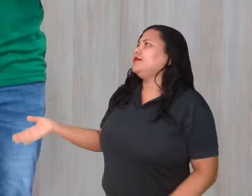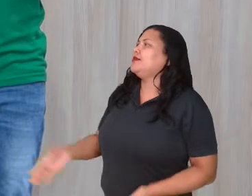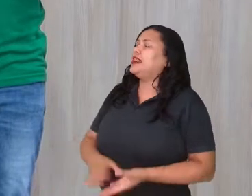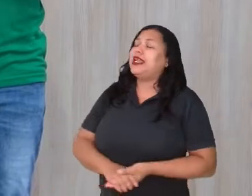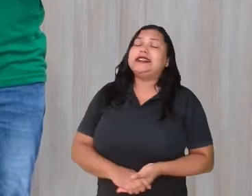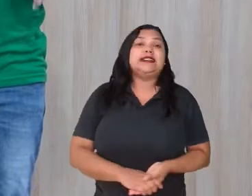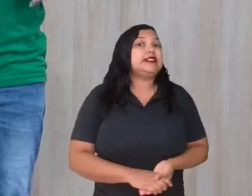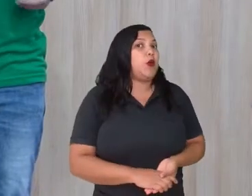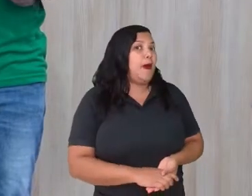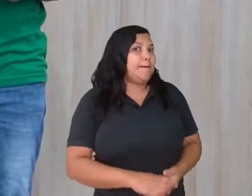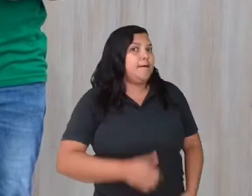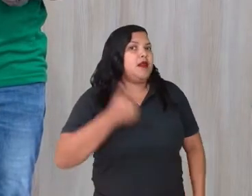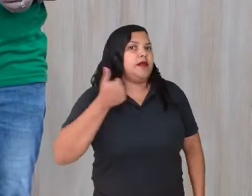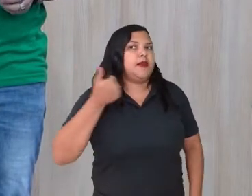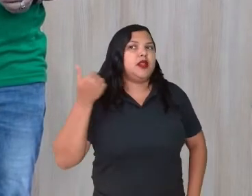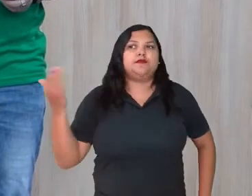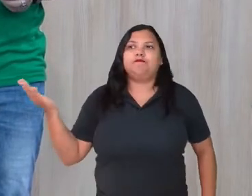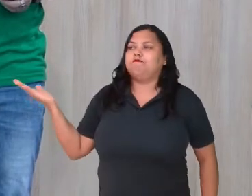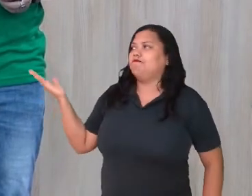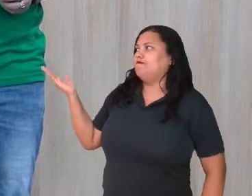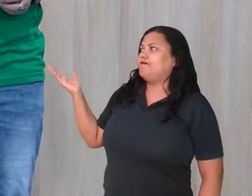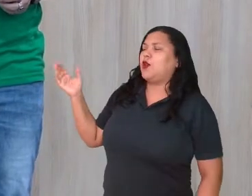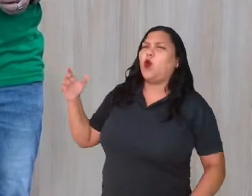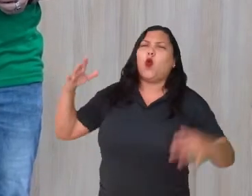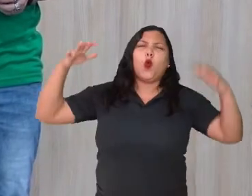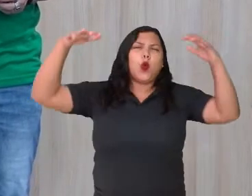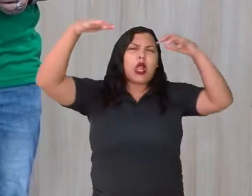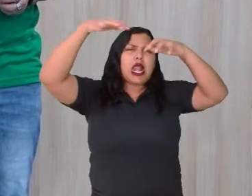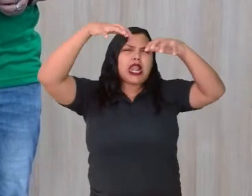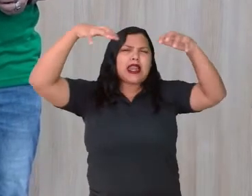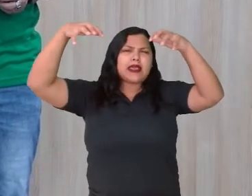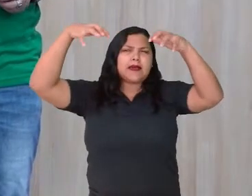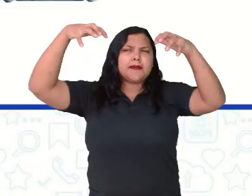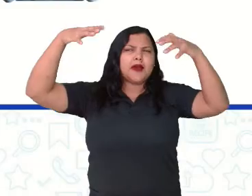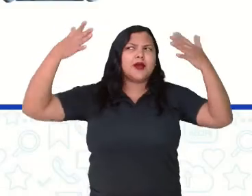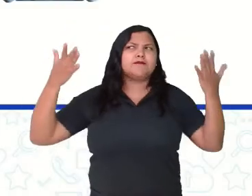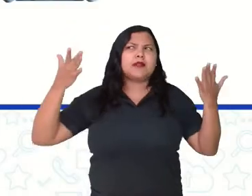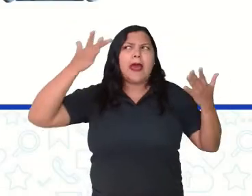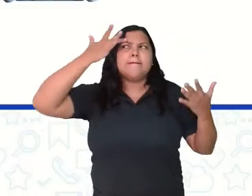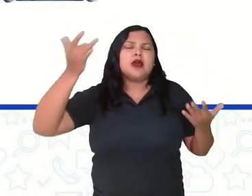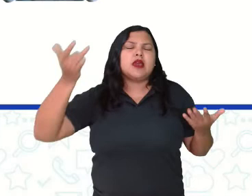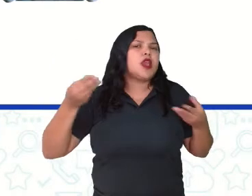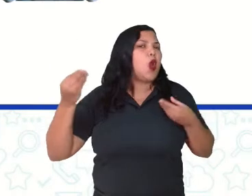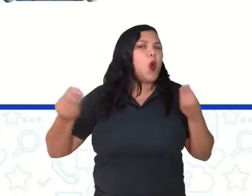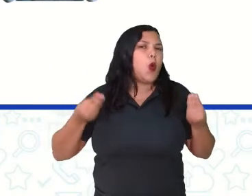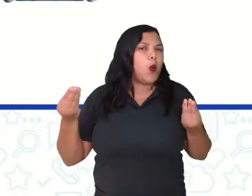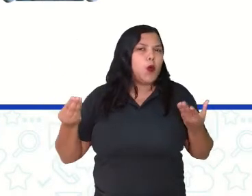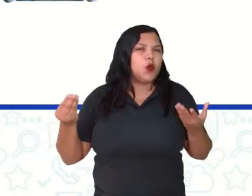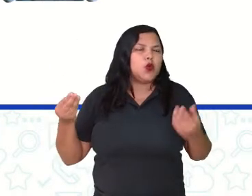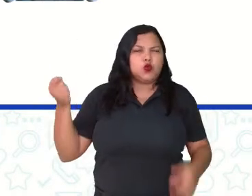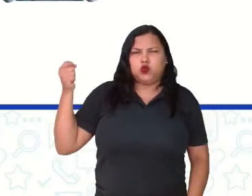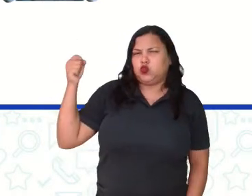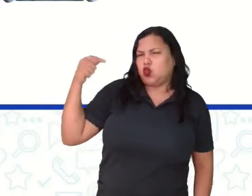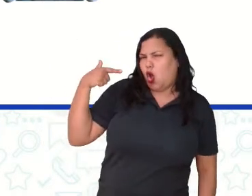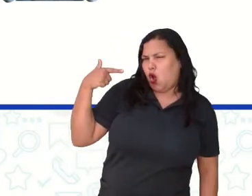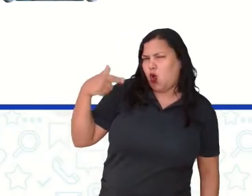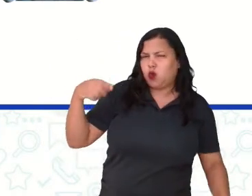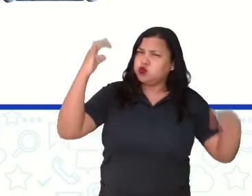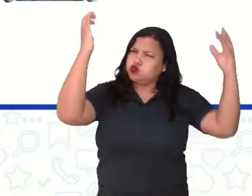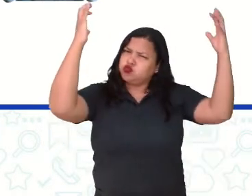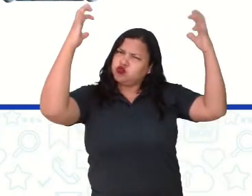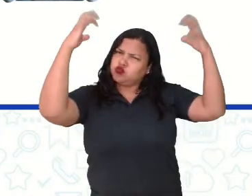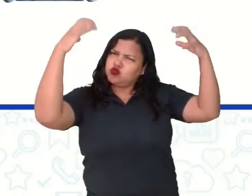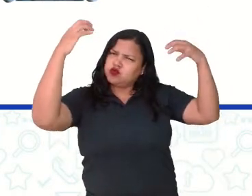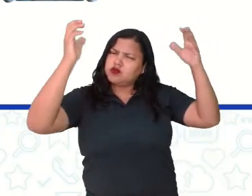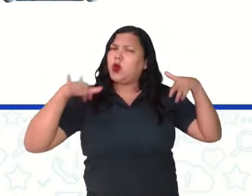A primeira delas, o nome diz ali, ó, previsão do tempo. No caso, para amanhã, vamos imaginar amanhã a previsão do